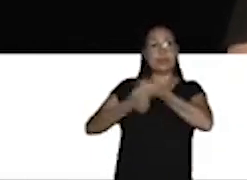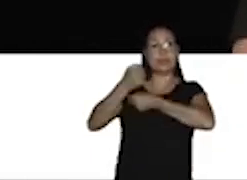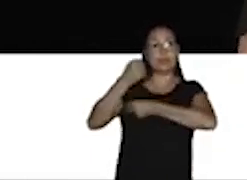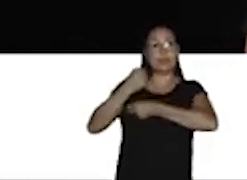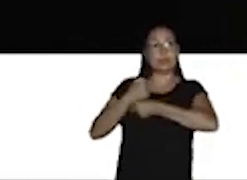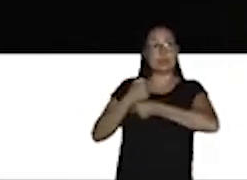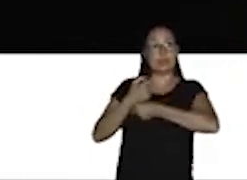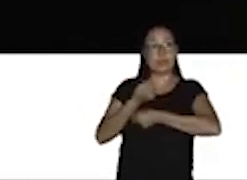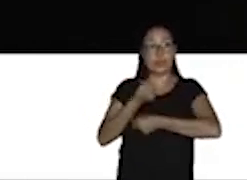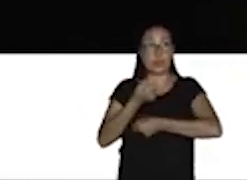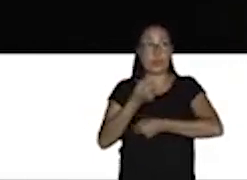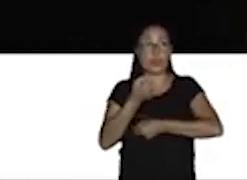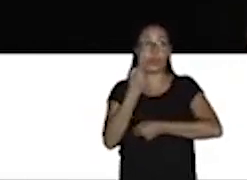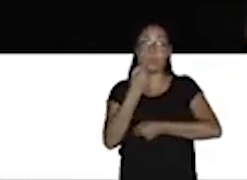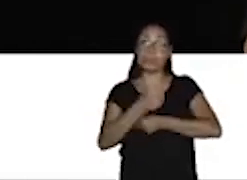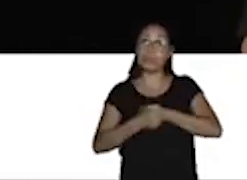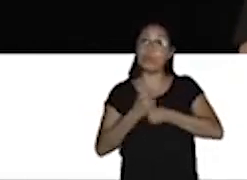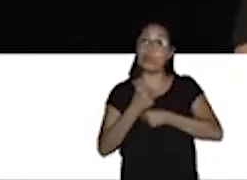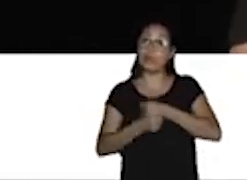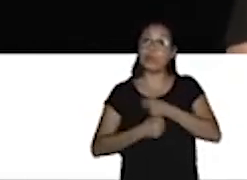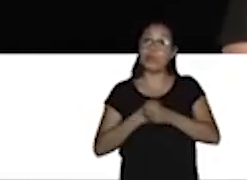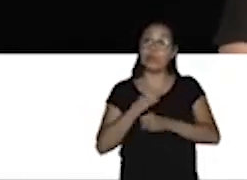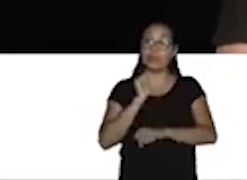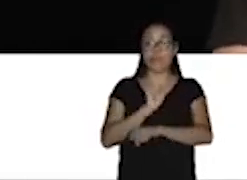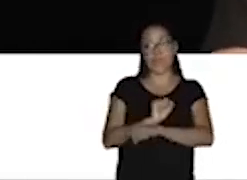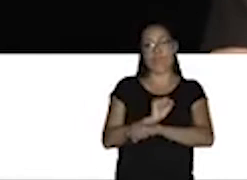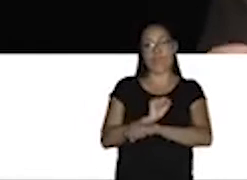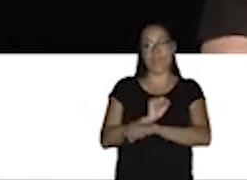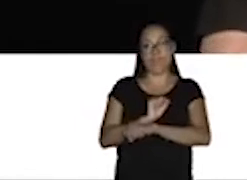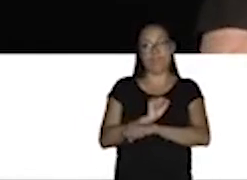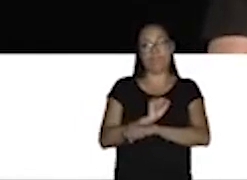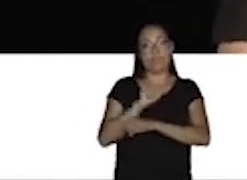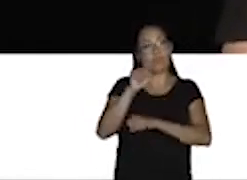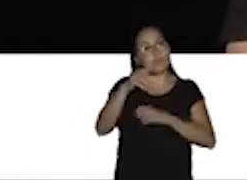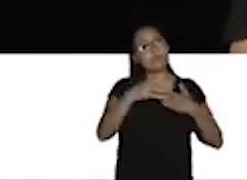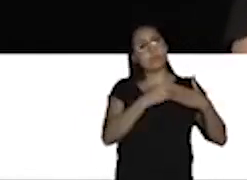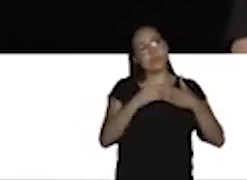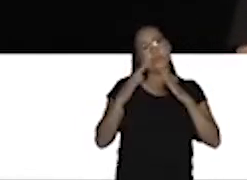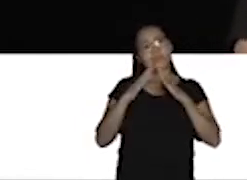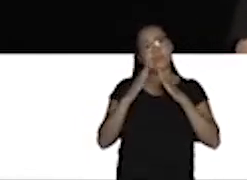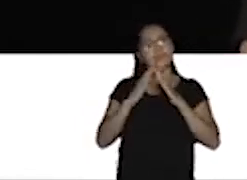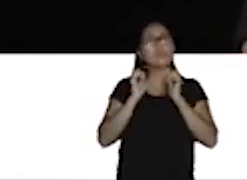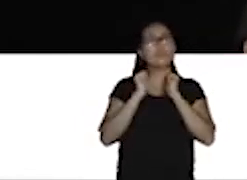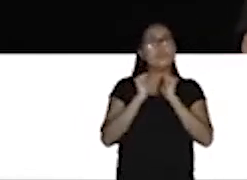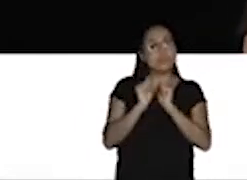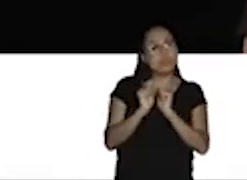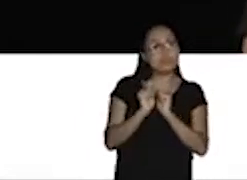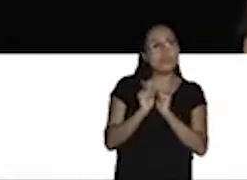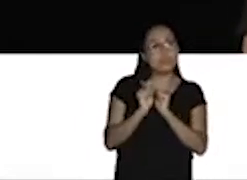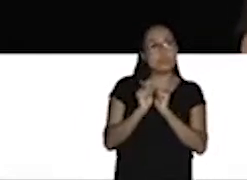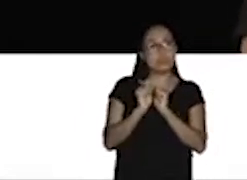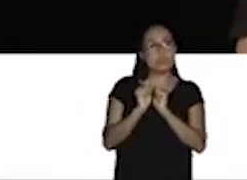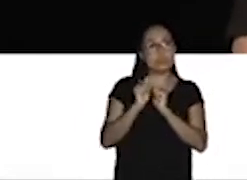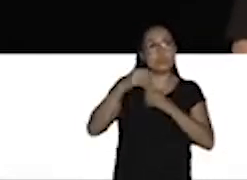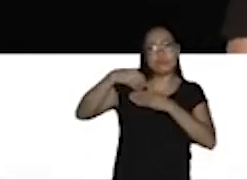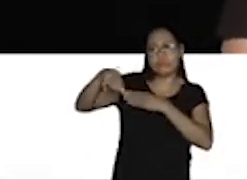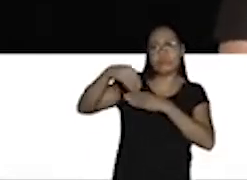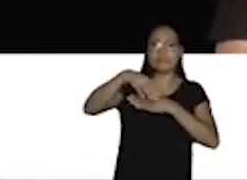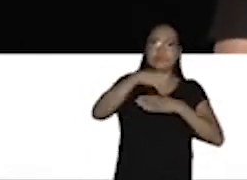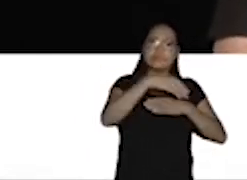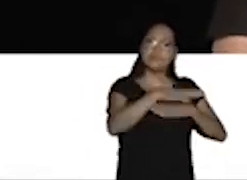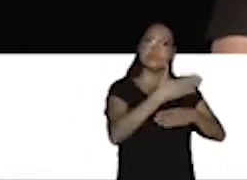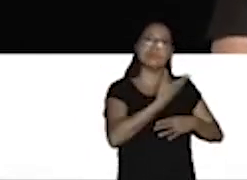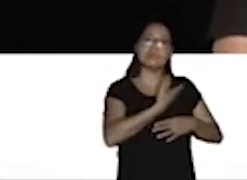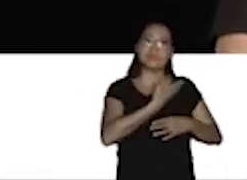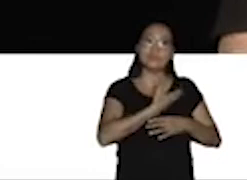parado. Então é importante você aí nos acompanhando em casa, seja onde for, compartilhe com seus amigos, mande seus stories